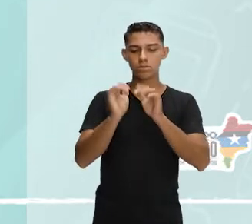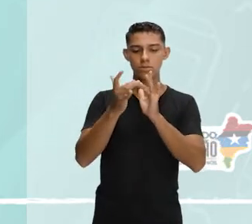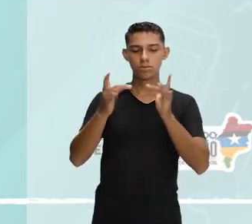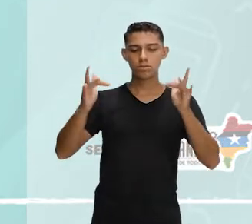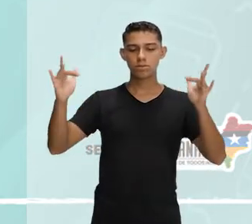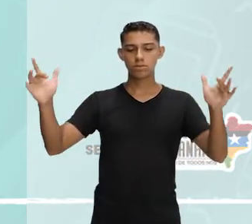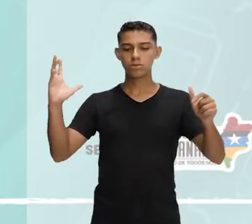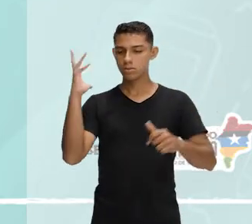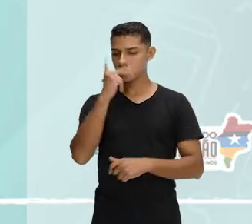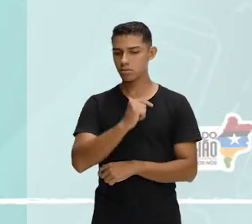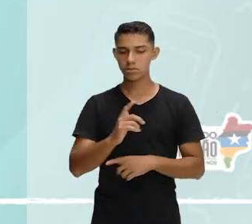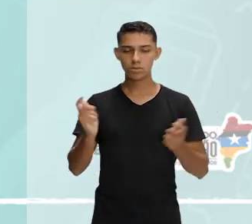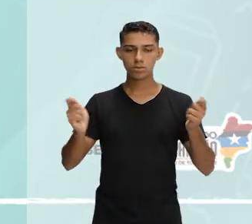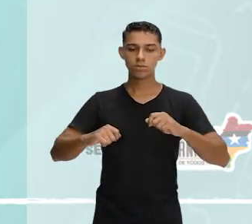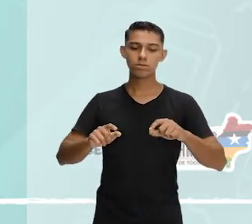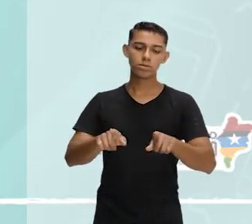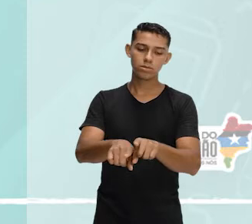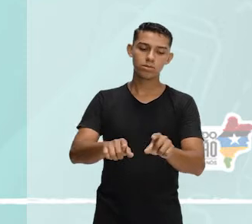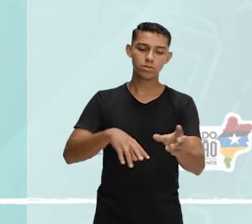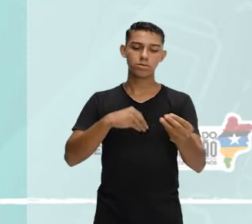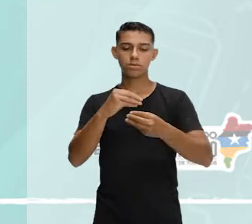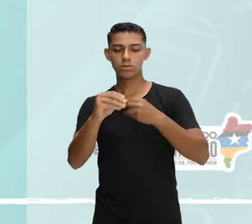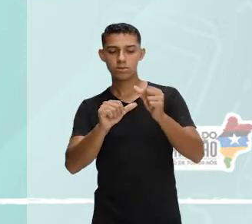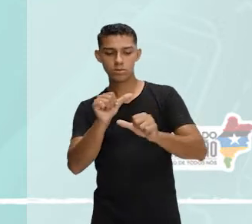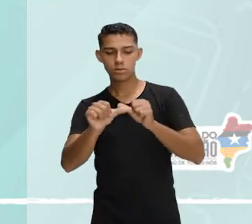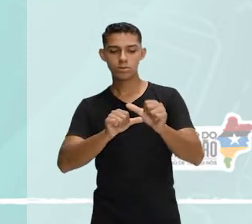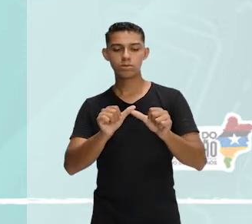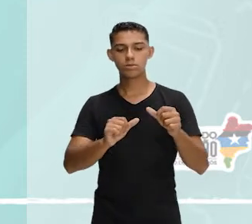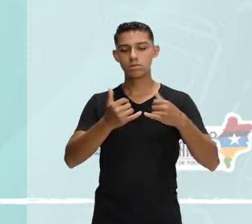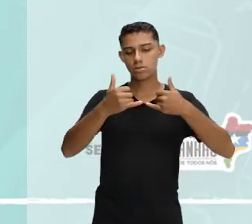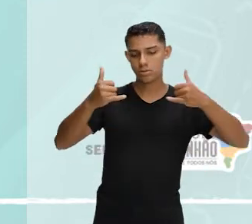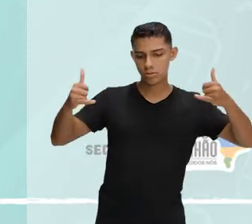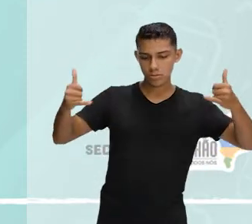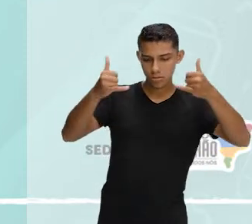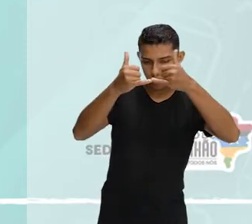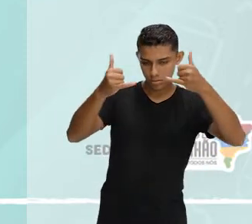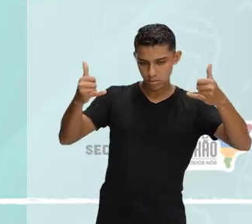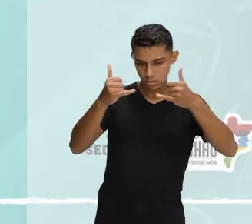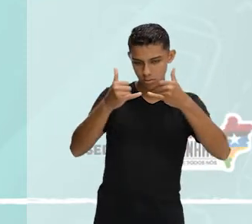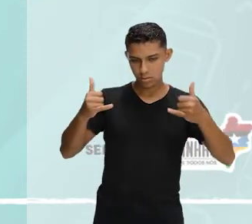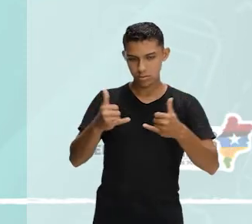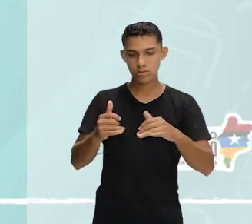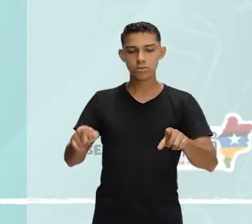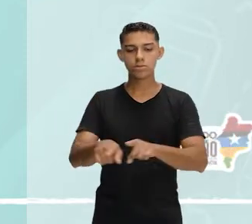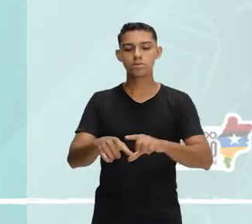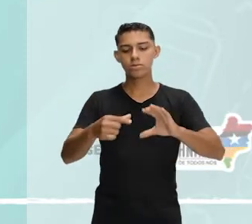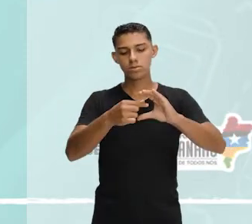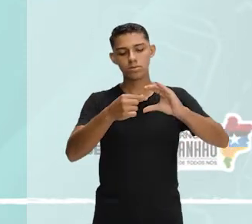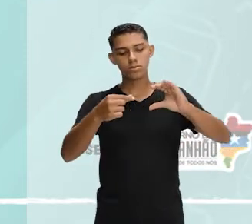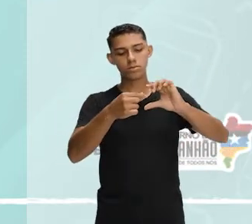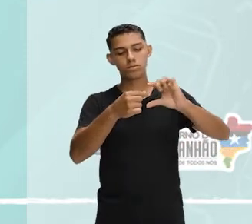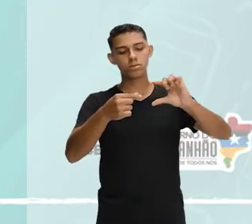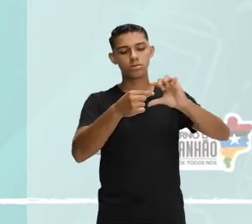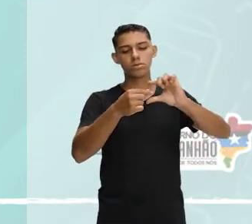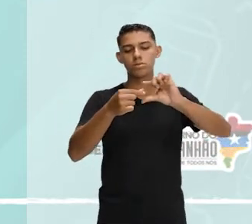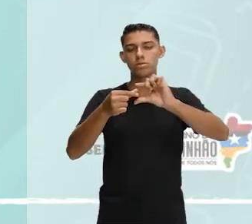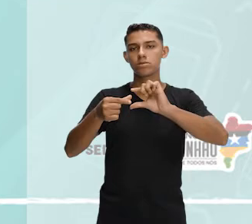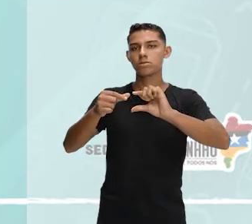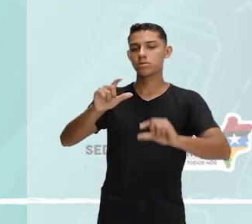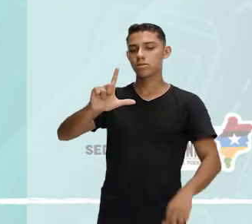brilhantes, podem ser moldados na forma de fios, né? Eles podem ser moldados na forma de lâminas. Então, aqui nós